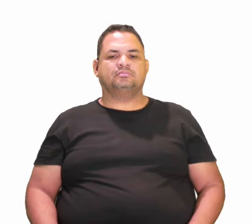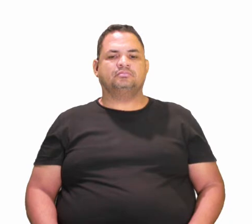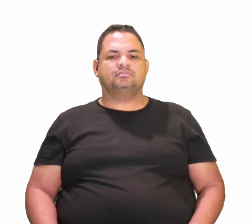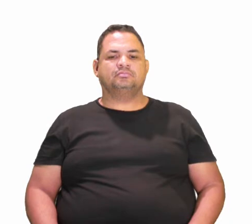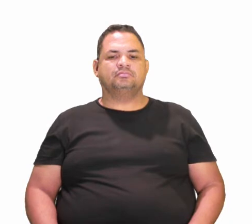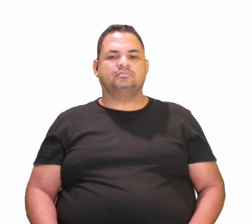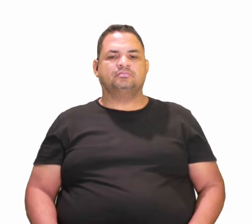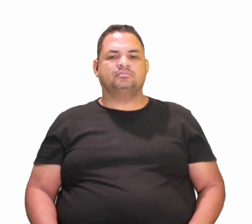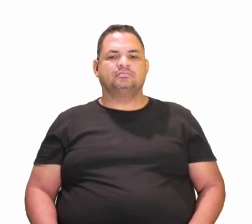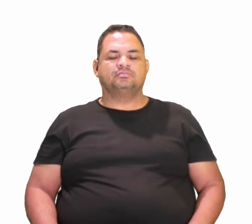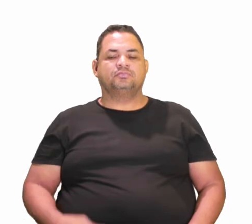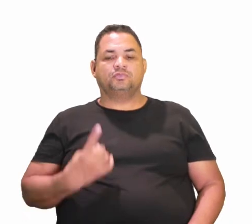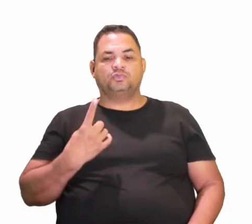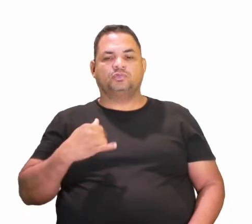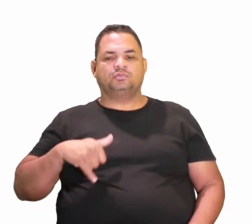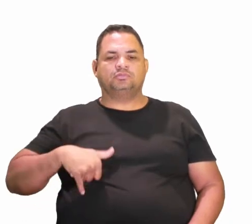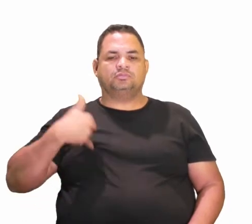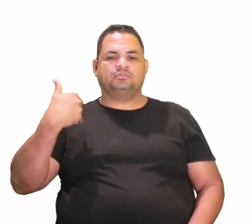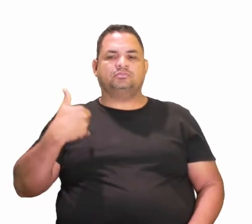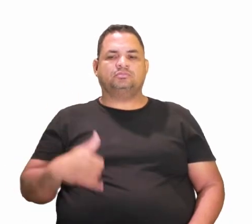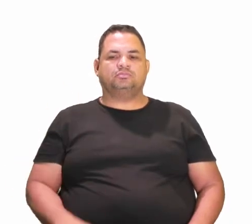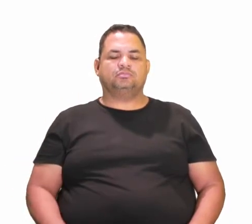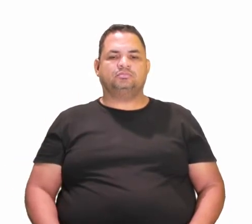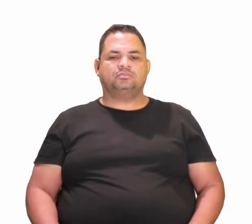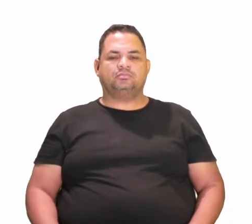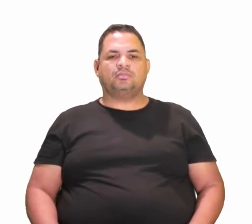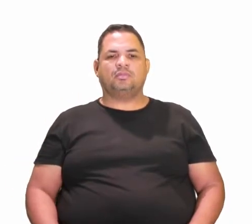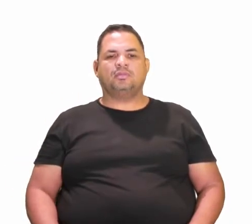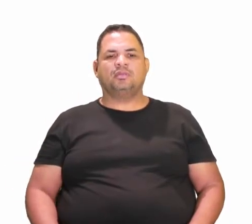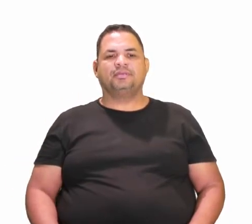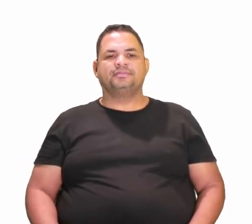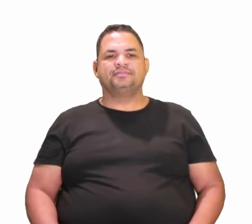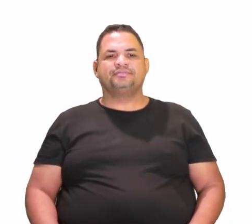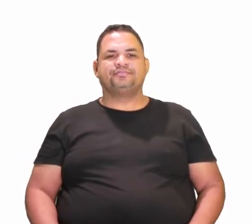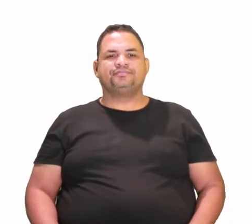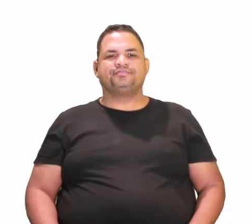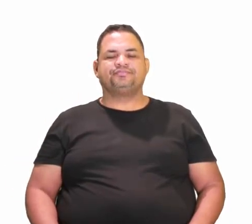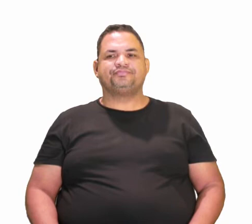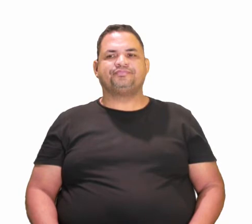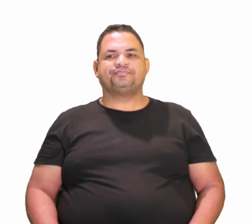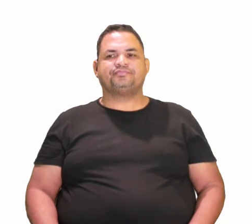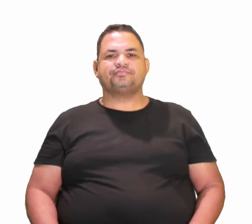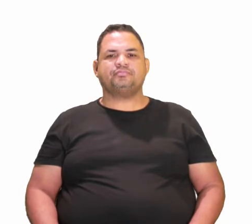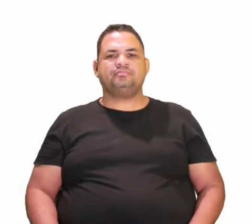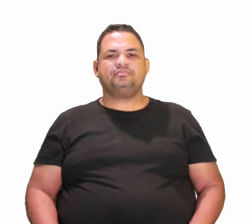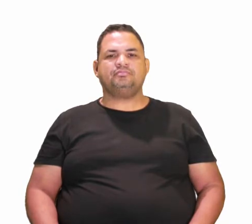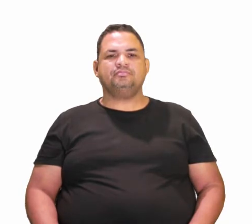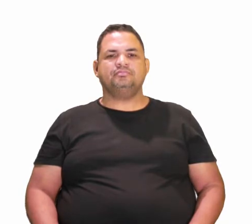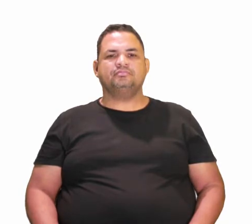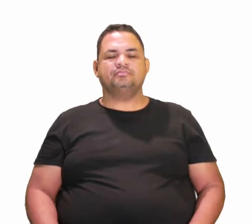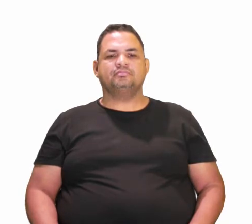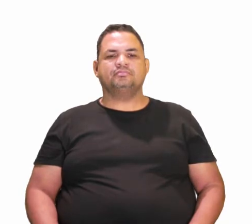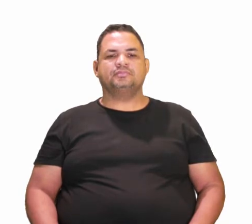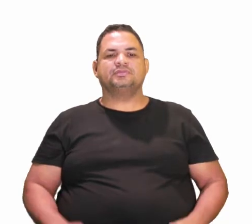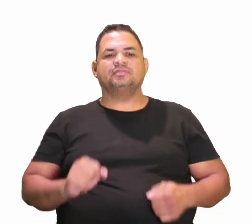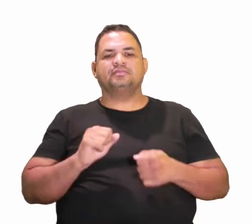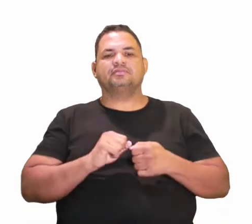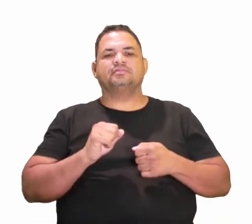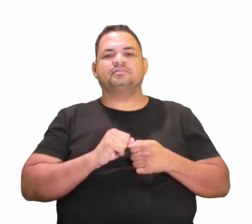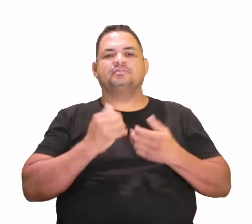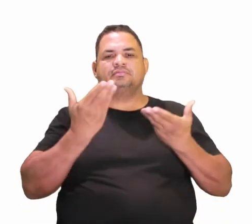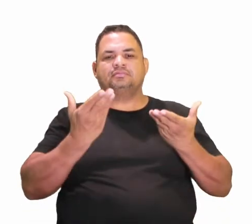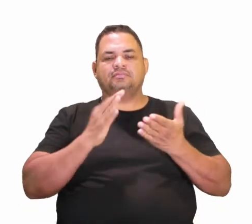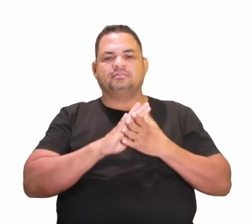fazendo um aninho muito bem e aqui olha só o que que você ia fazer